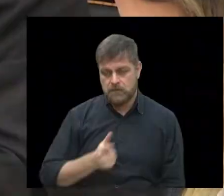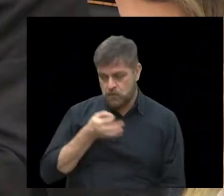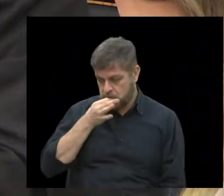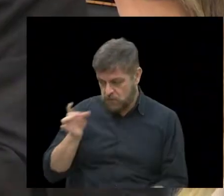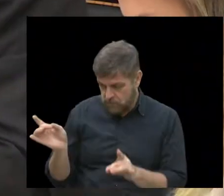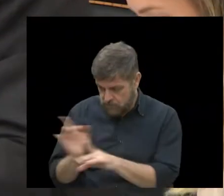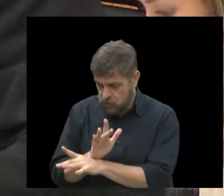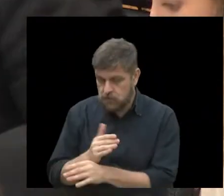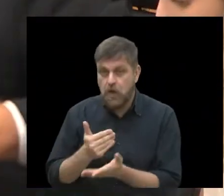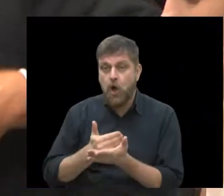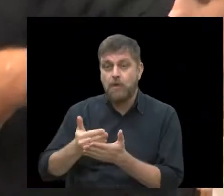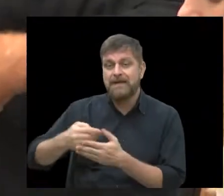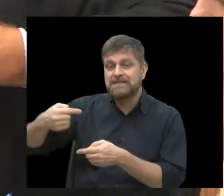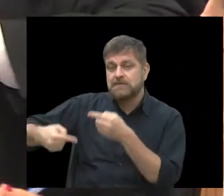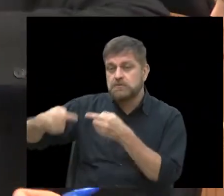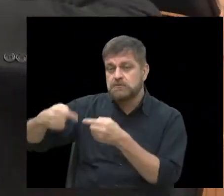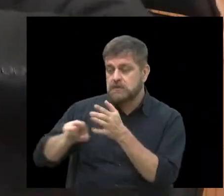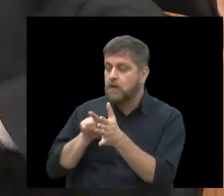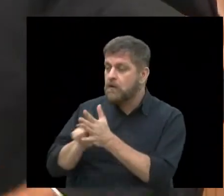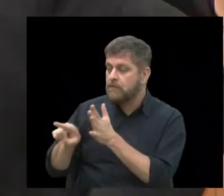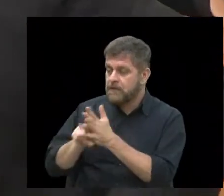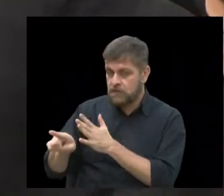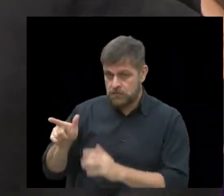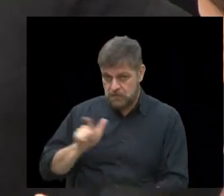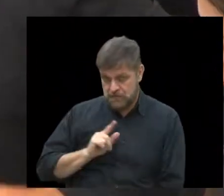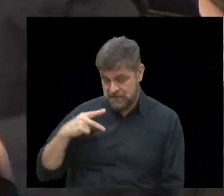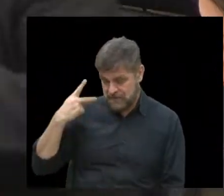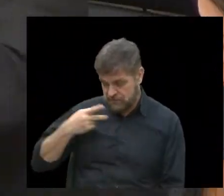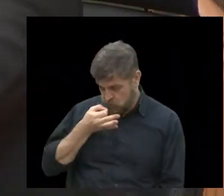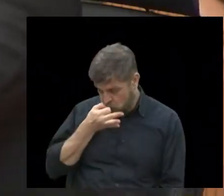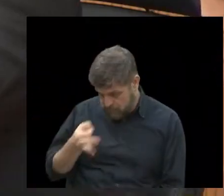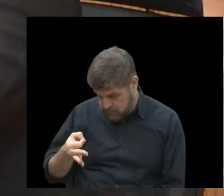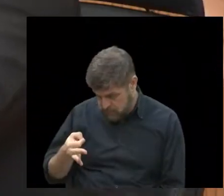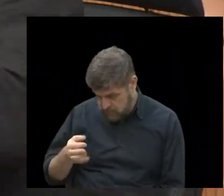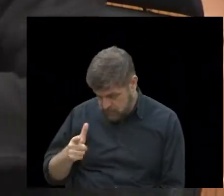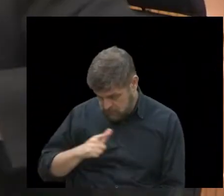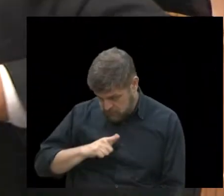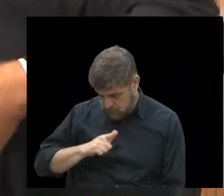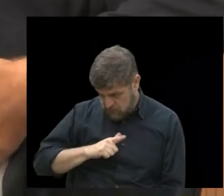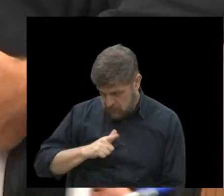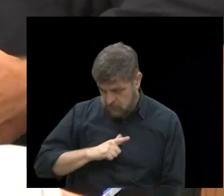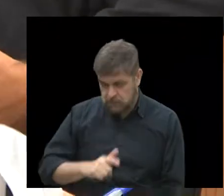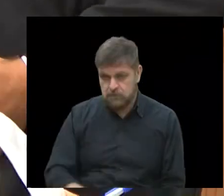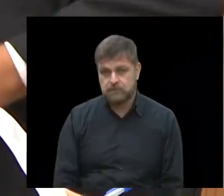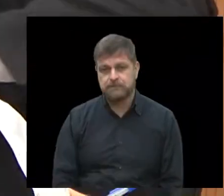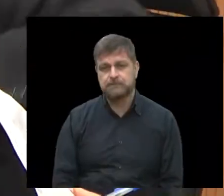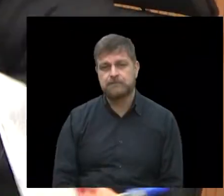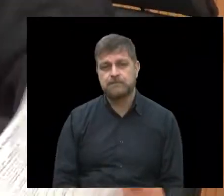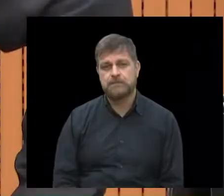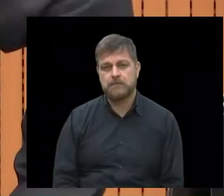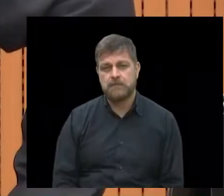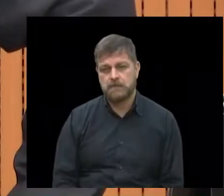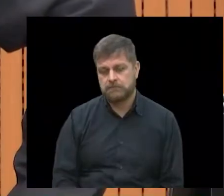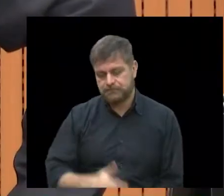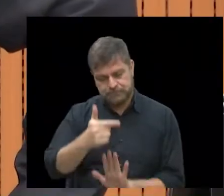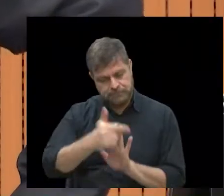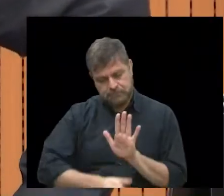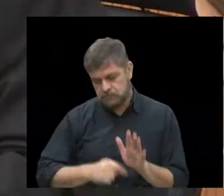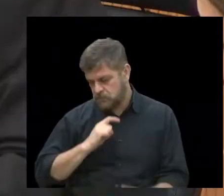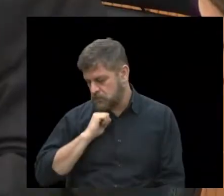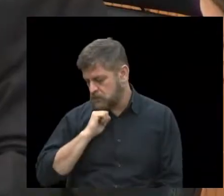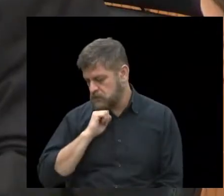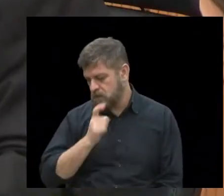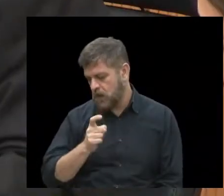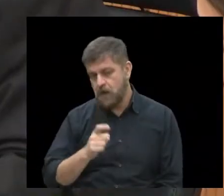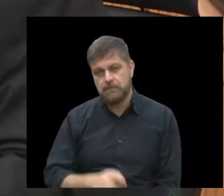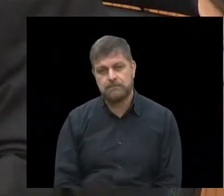favorável ao projeto, a matéria vai à discussão. Indaga o vereador professor Alberto se há vereadores inscritos a discuti-la. Não há, senhor presidente. Não